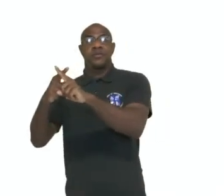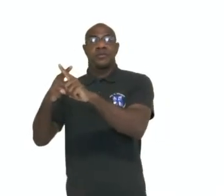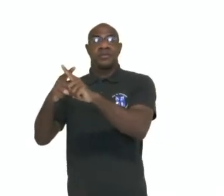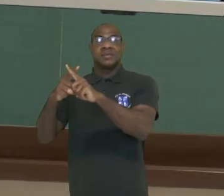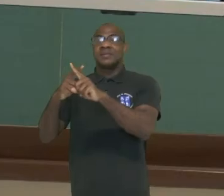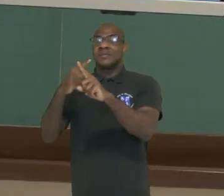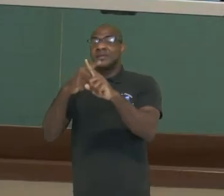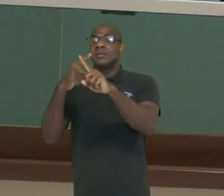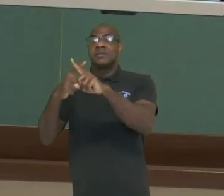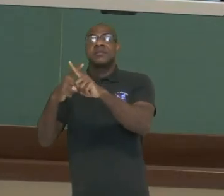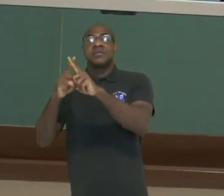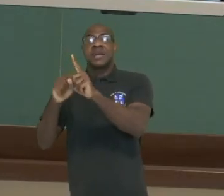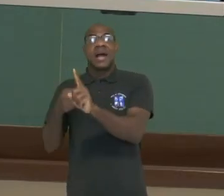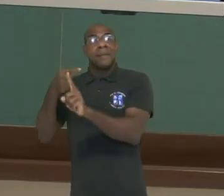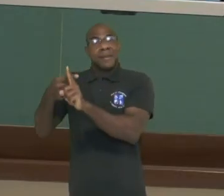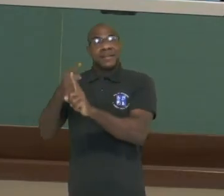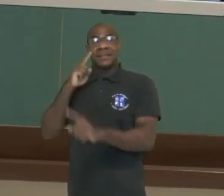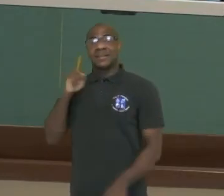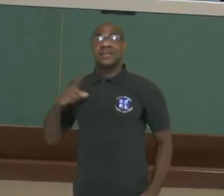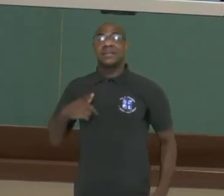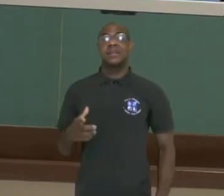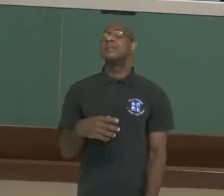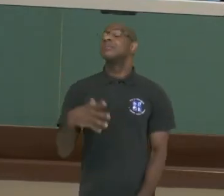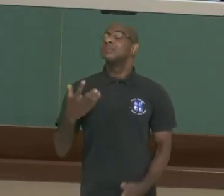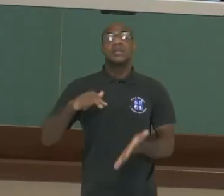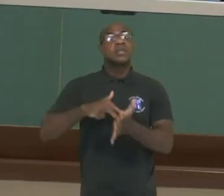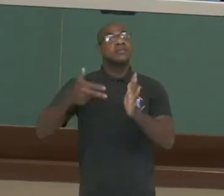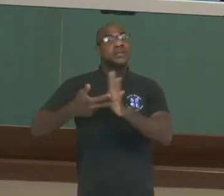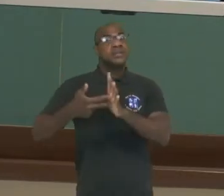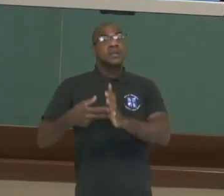tendo, então, a representação cariótica